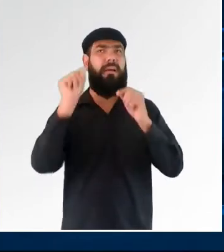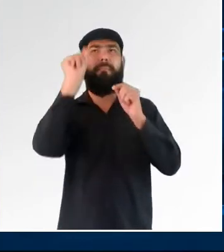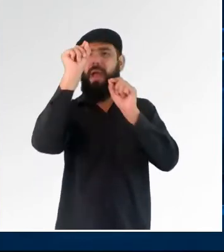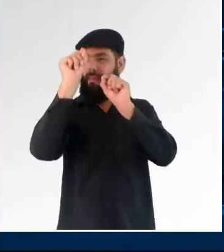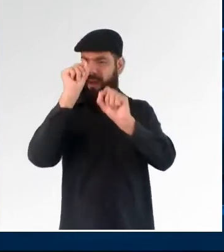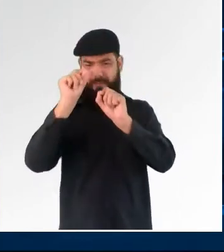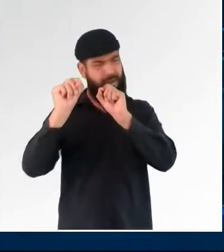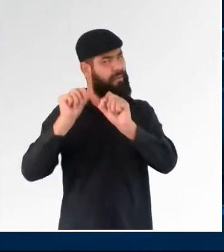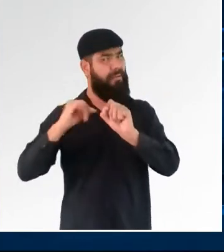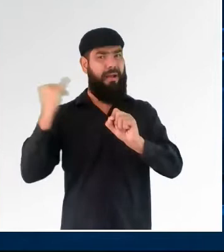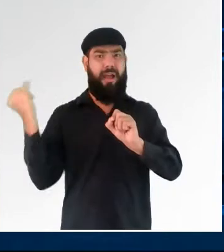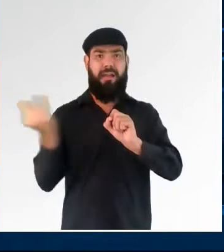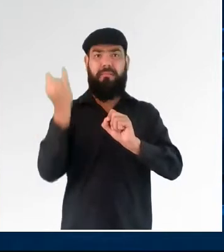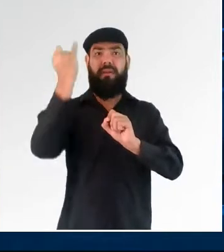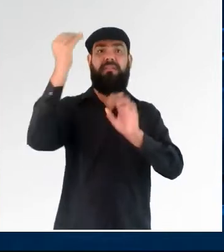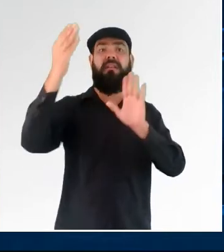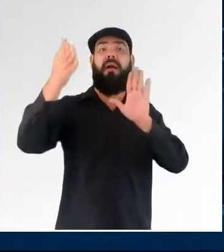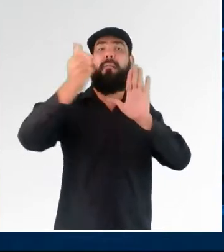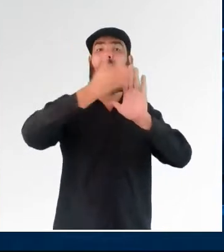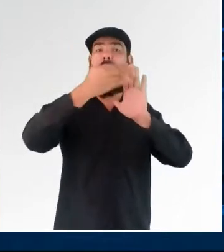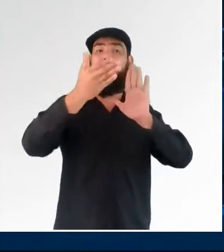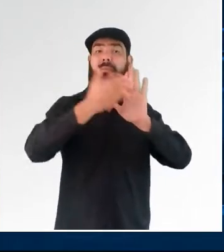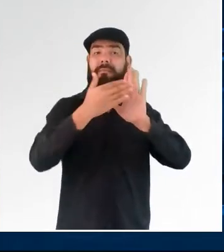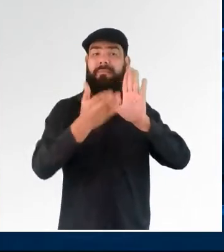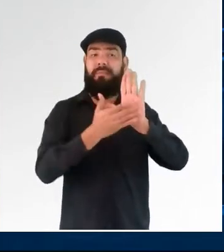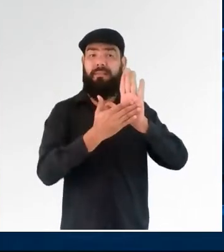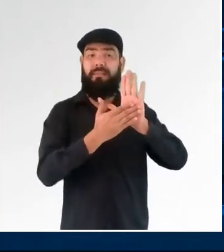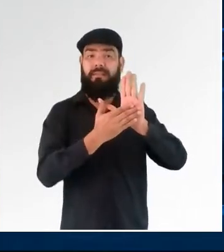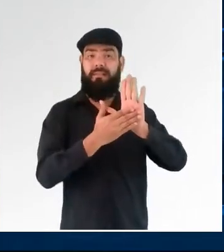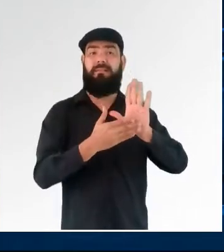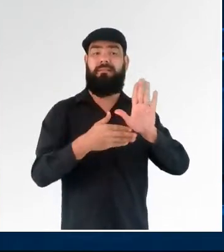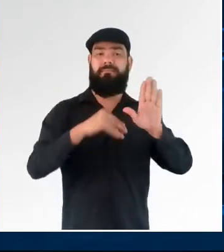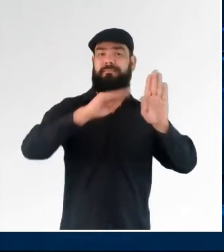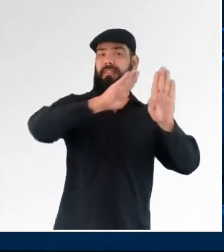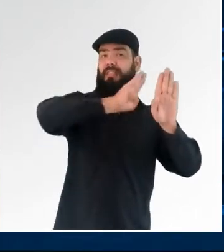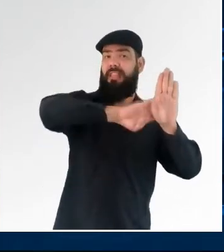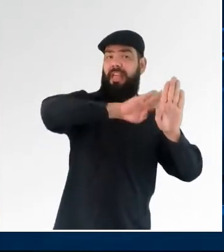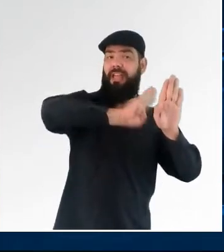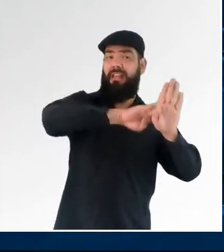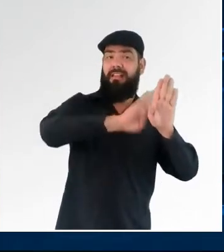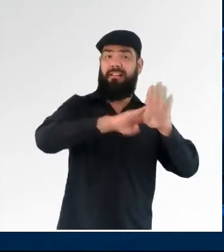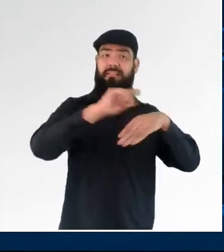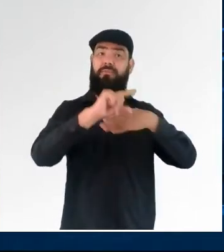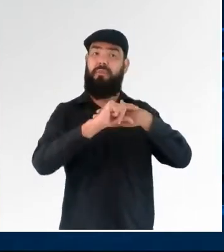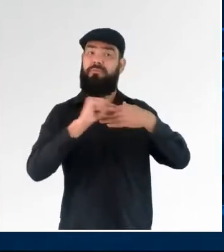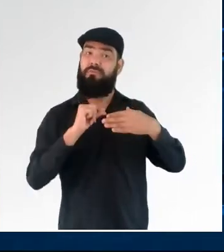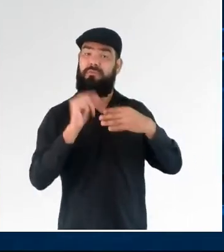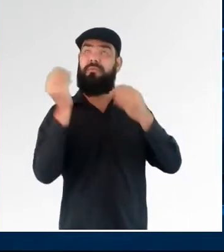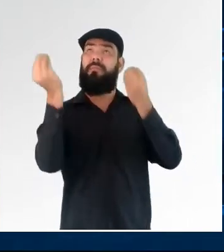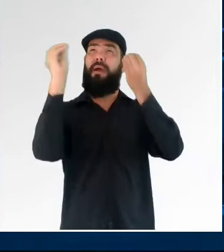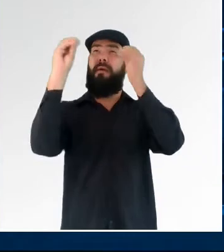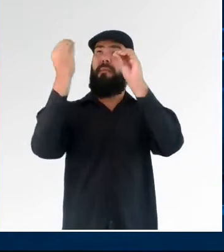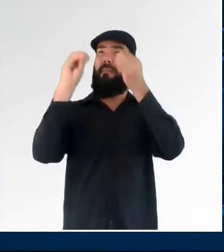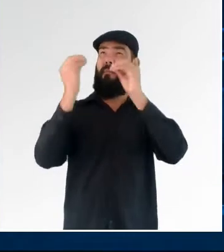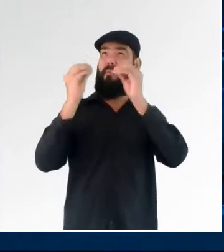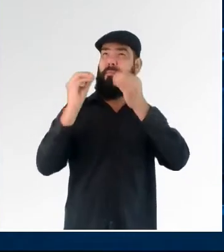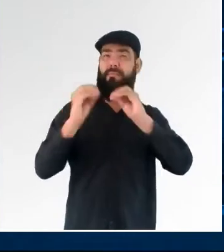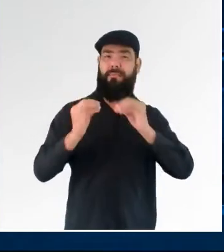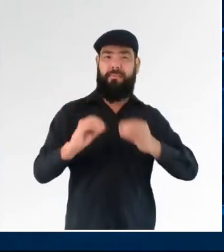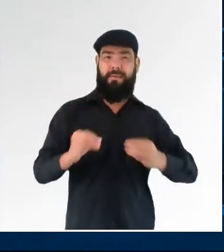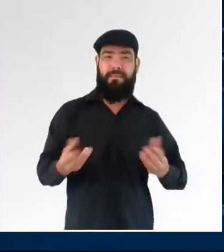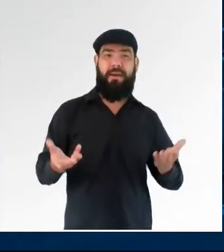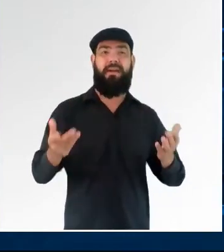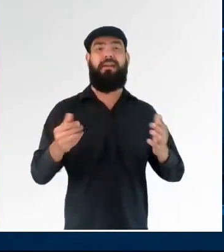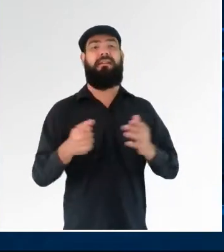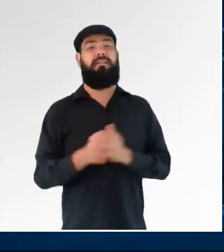as ideias dos autores ou do autor do texto ou do livro, né? Isso que você